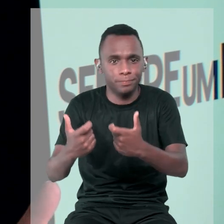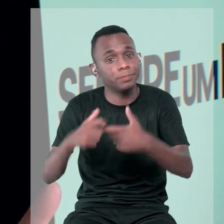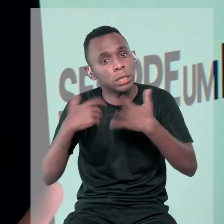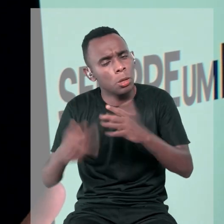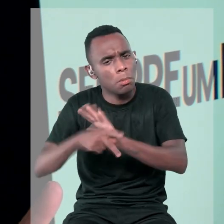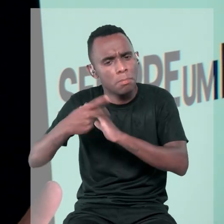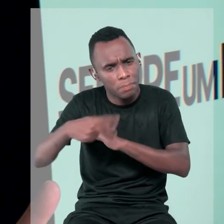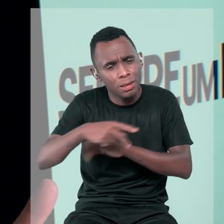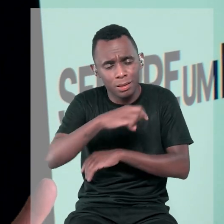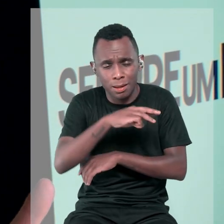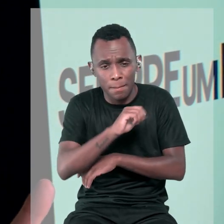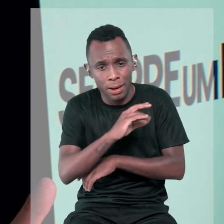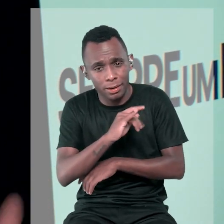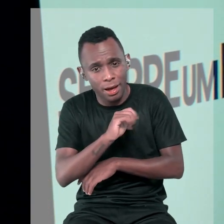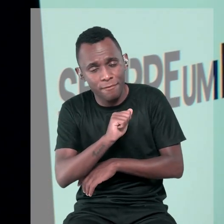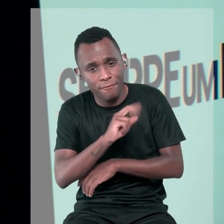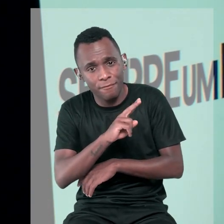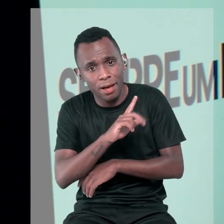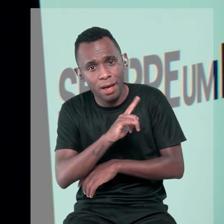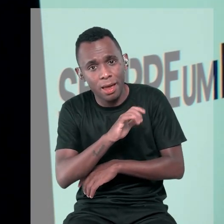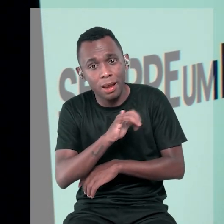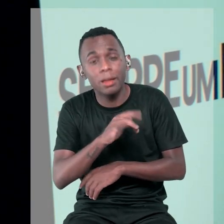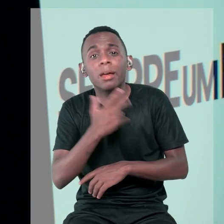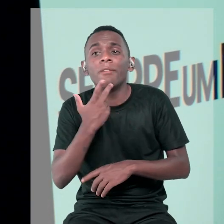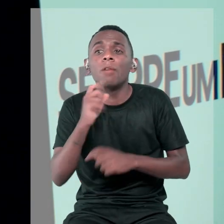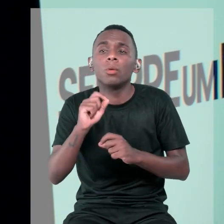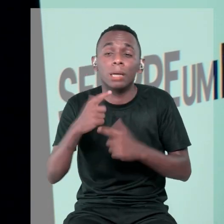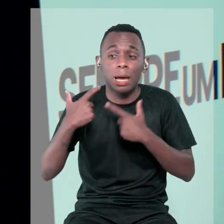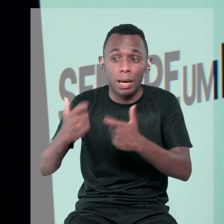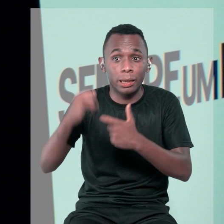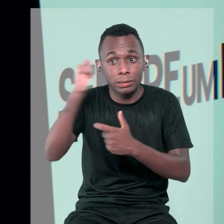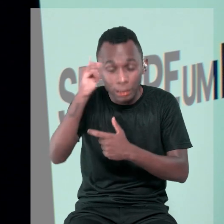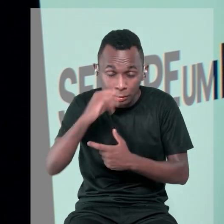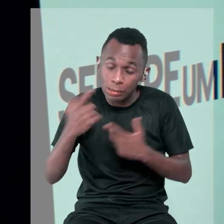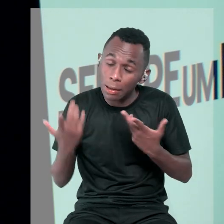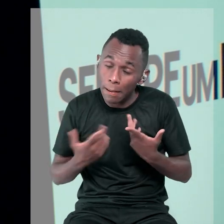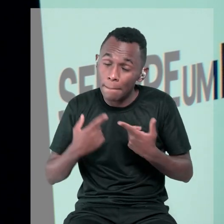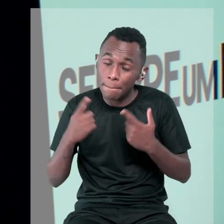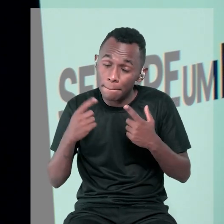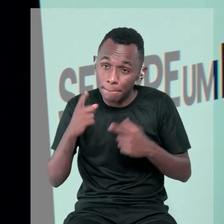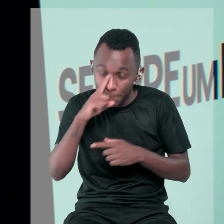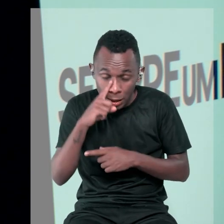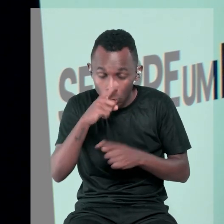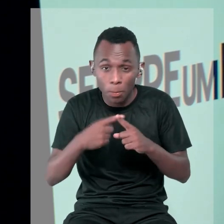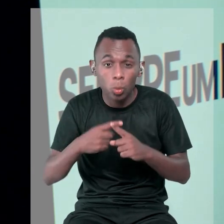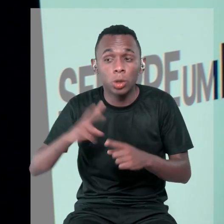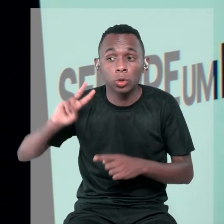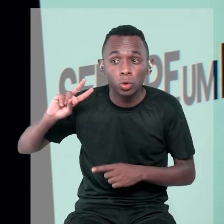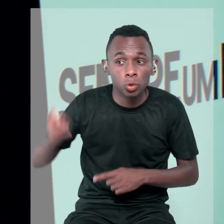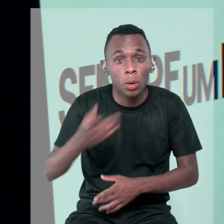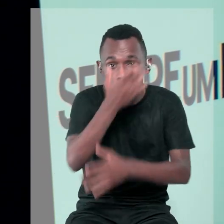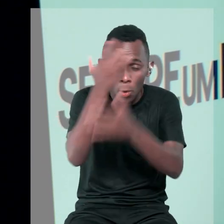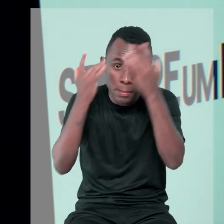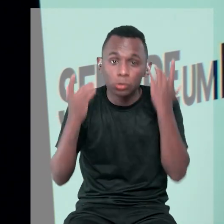Maquiavel brincalhão dizia que as guerras italianas eram tão perigosas e mercenárias que haviam morrido 2 pessoas ao longo de mais de 40 anos